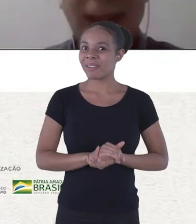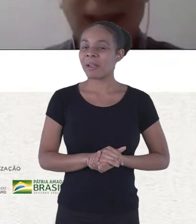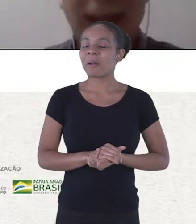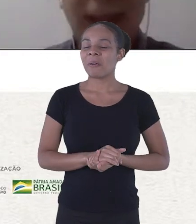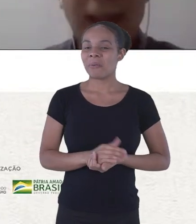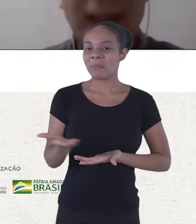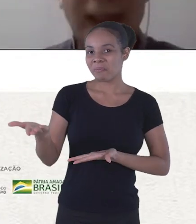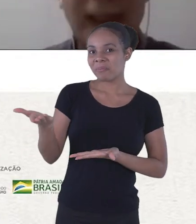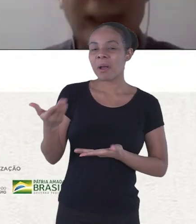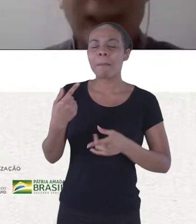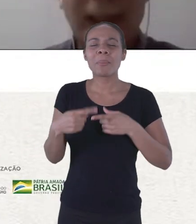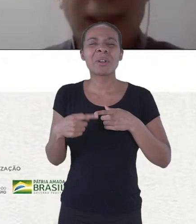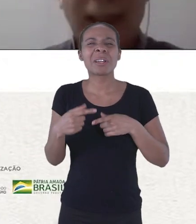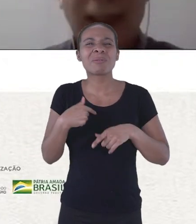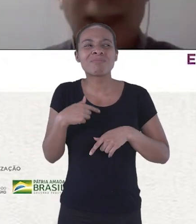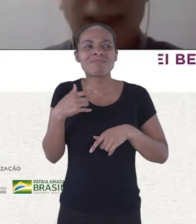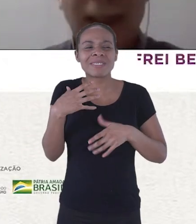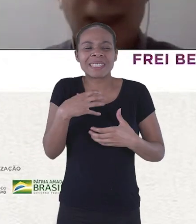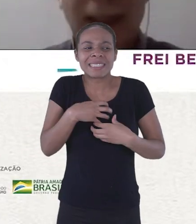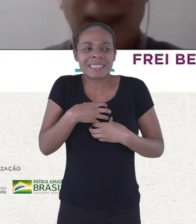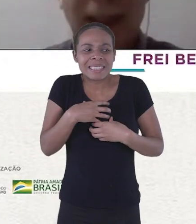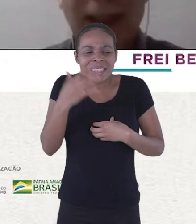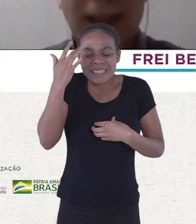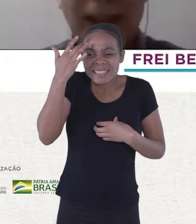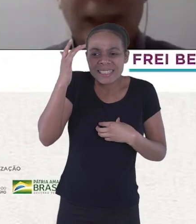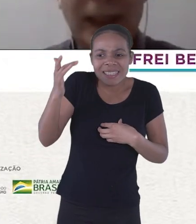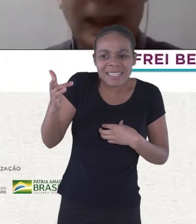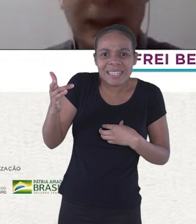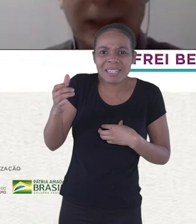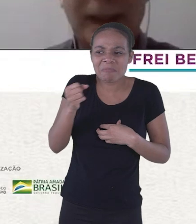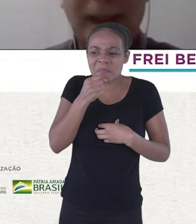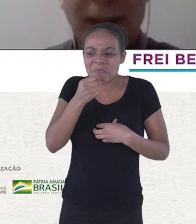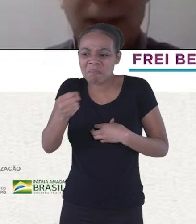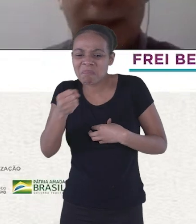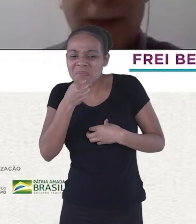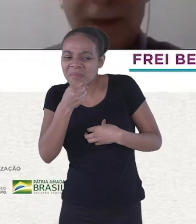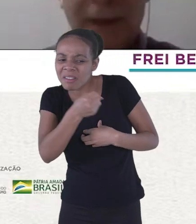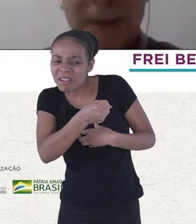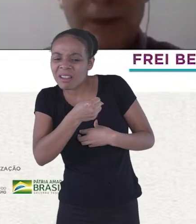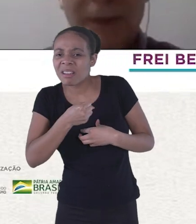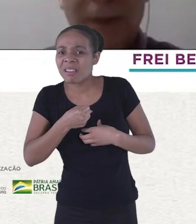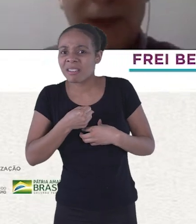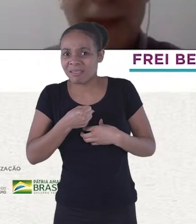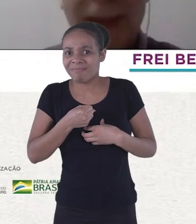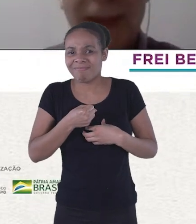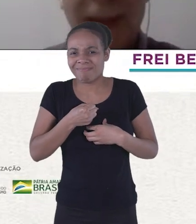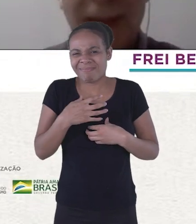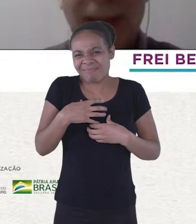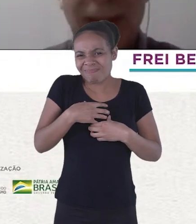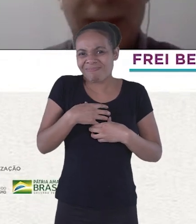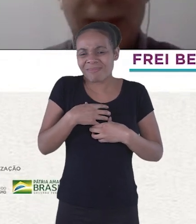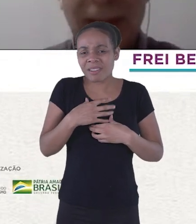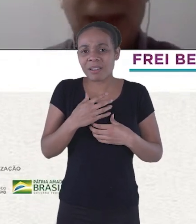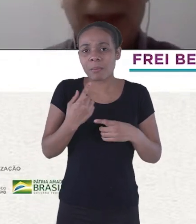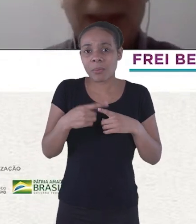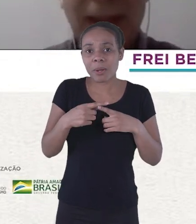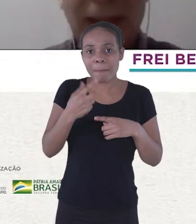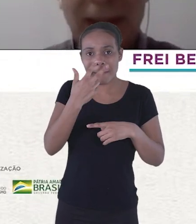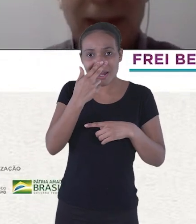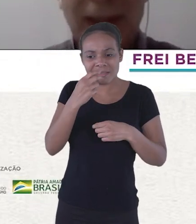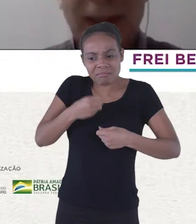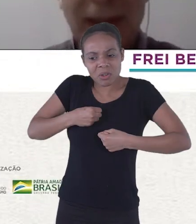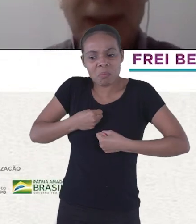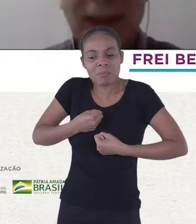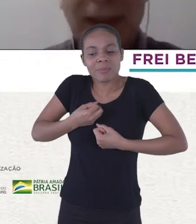eu sinto uma certa estranheza de ser entrevistado por um autor. A minha posição sempre é de servir ao autor, não